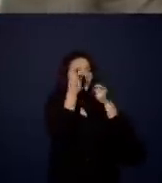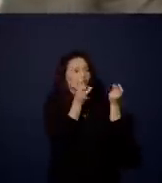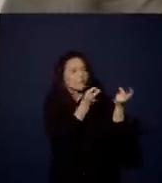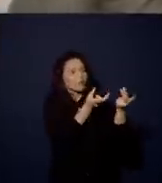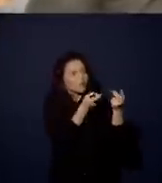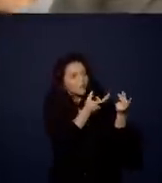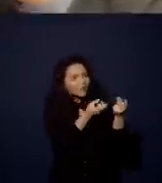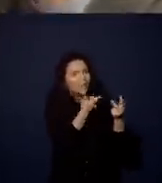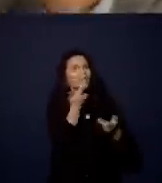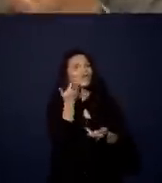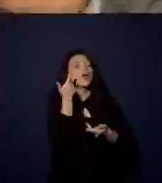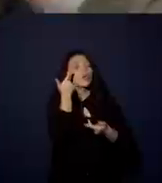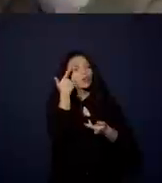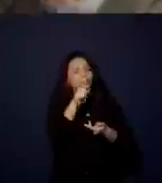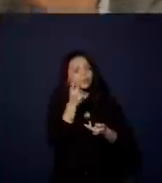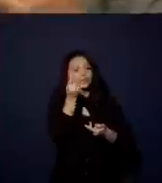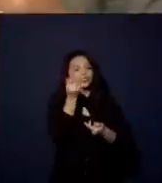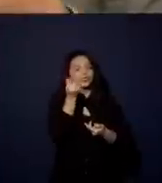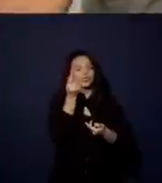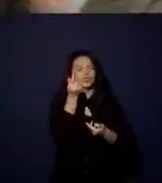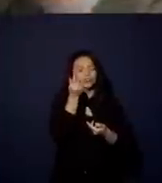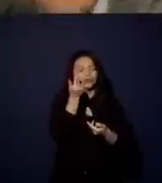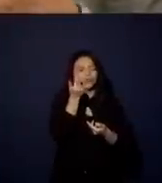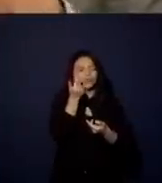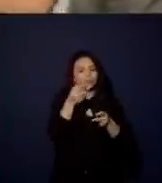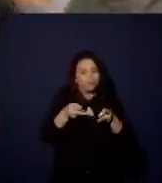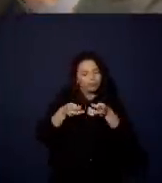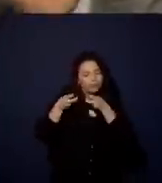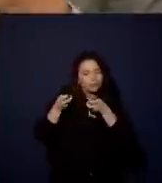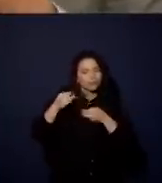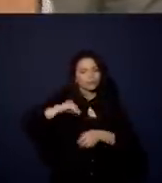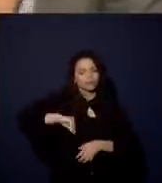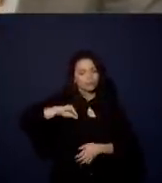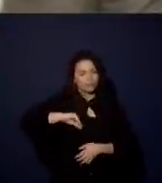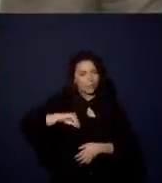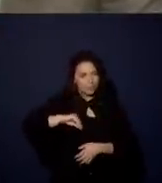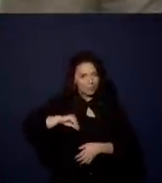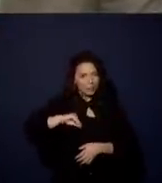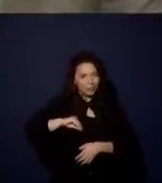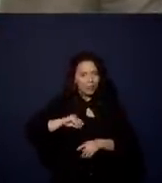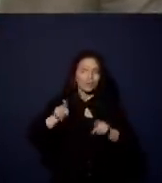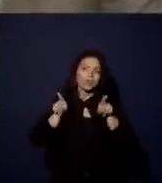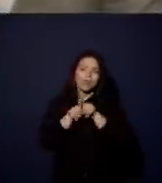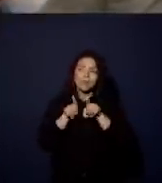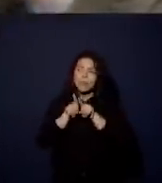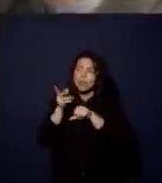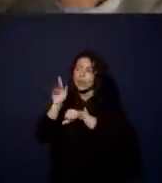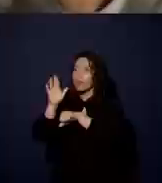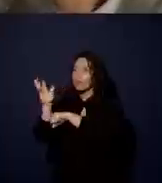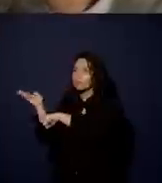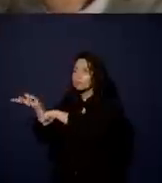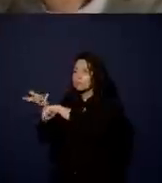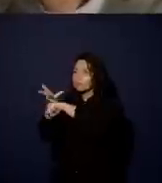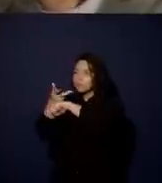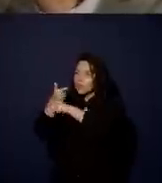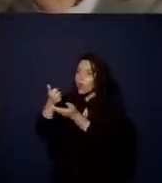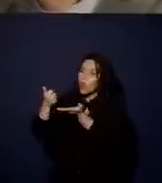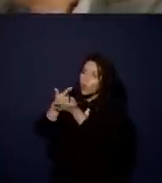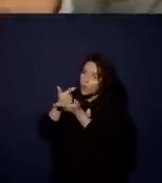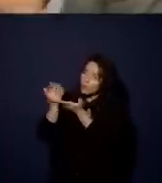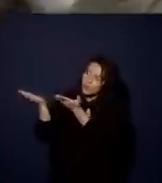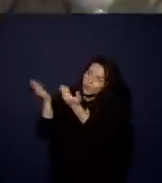liquidez e Por conseguinte também mais compradores porque você tem uma oferta